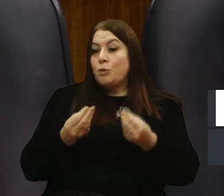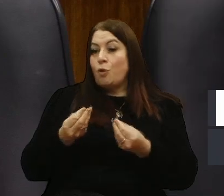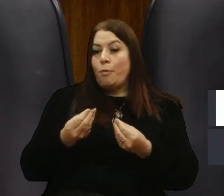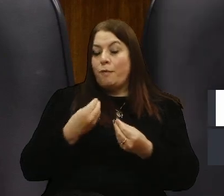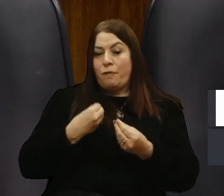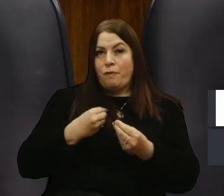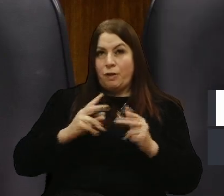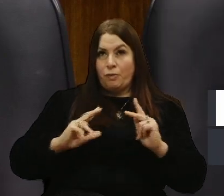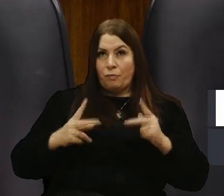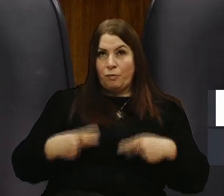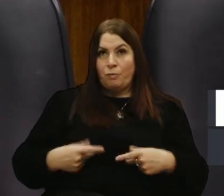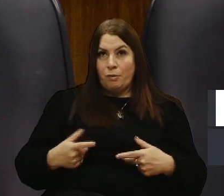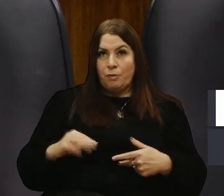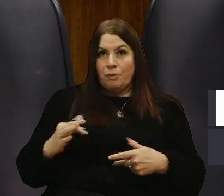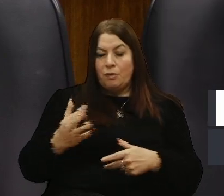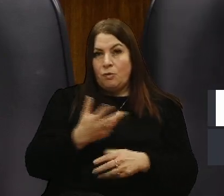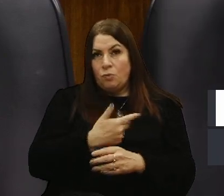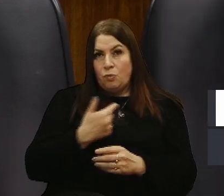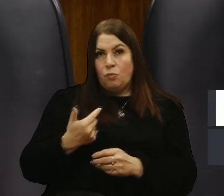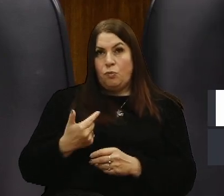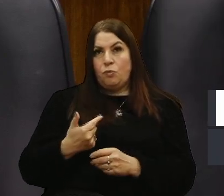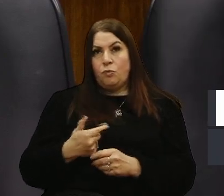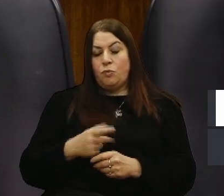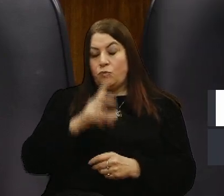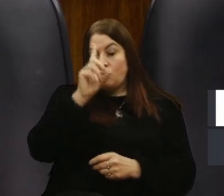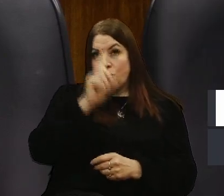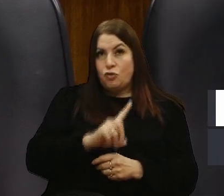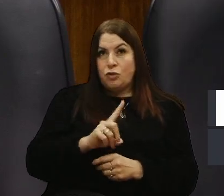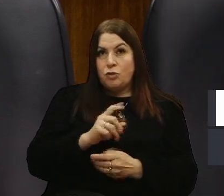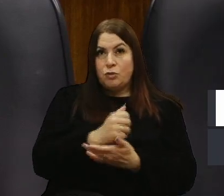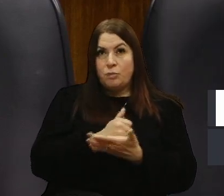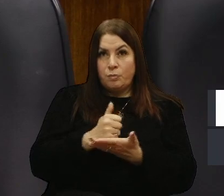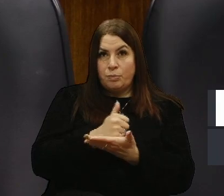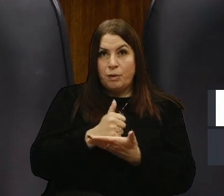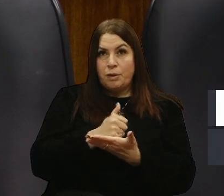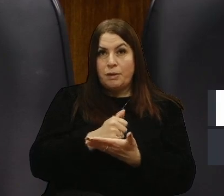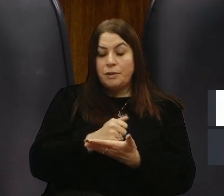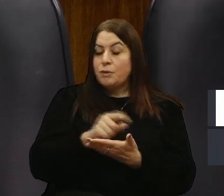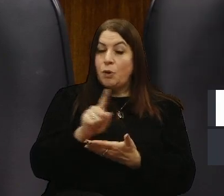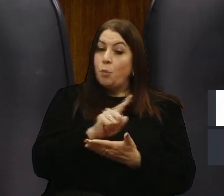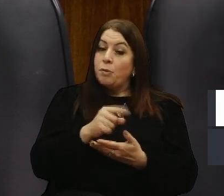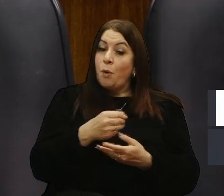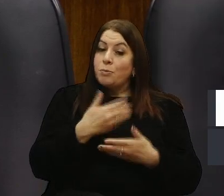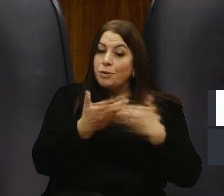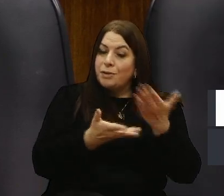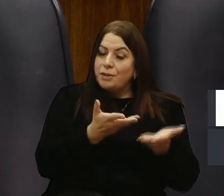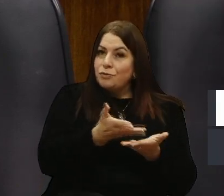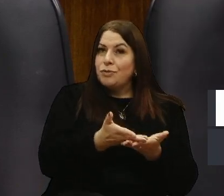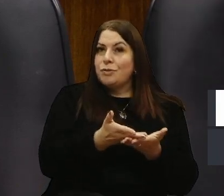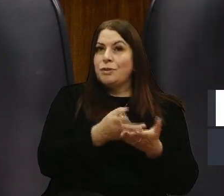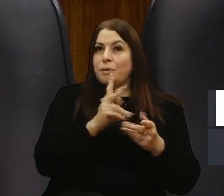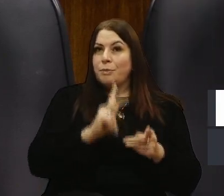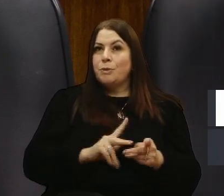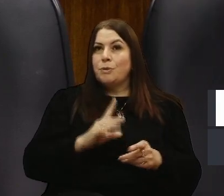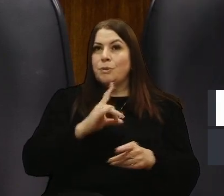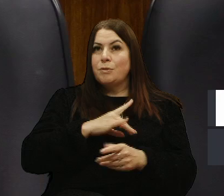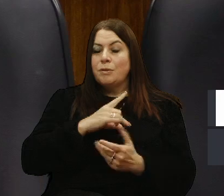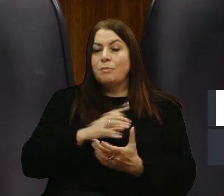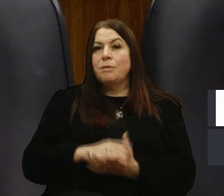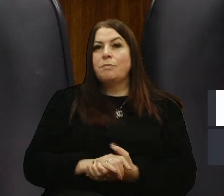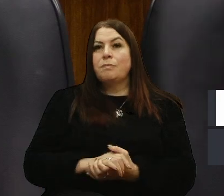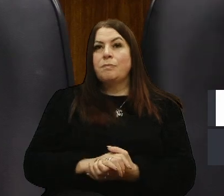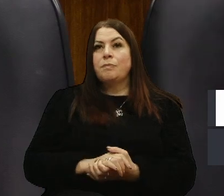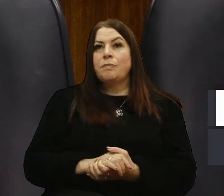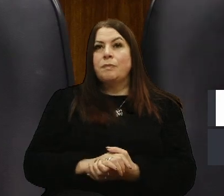que estão tendo todos os seus direitos básicos negados, essas pessoas sentem medo,